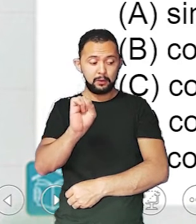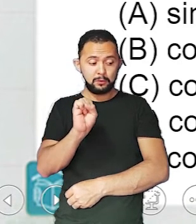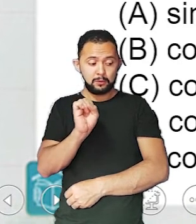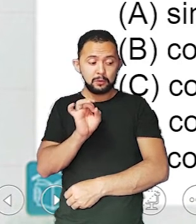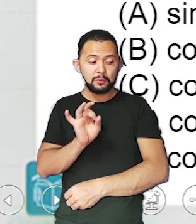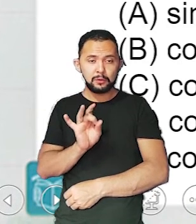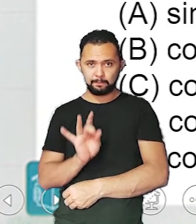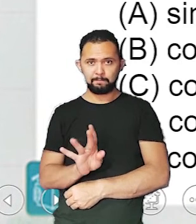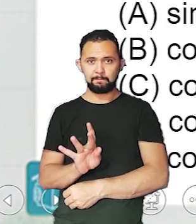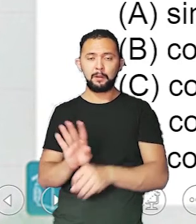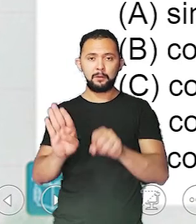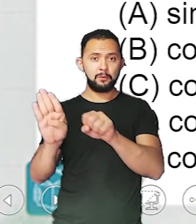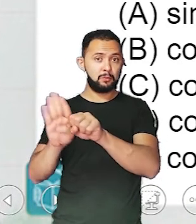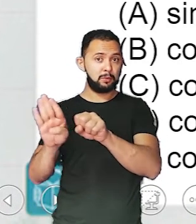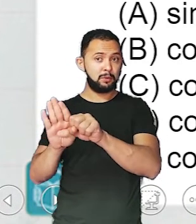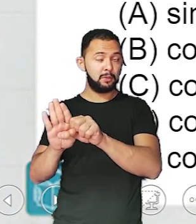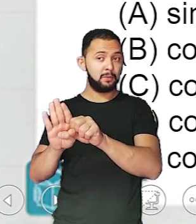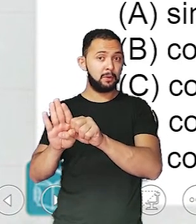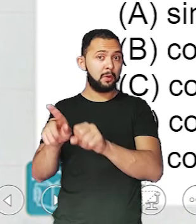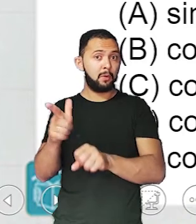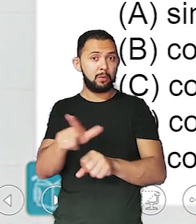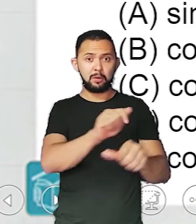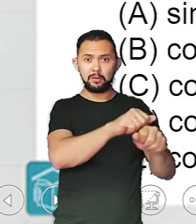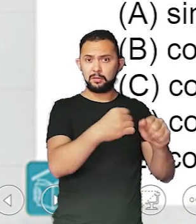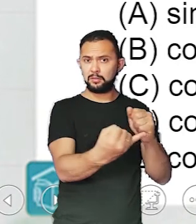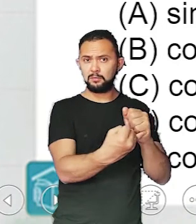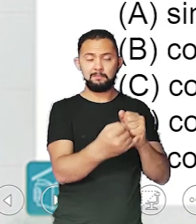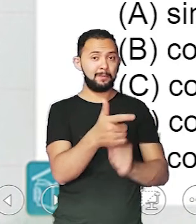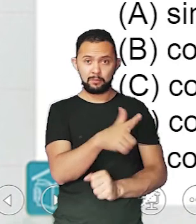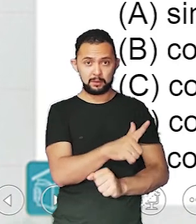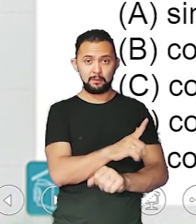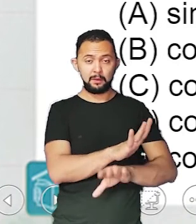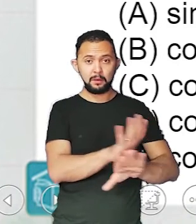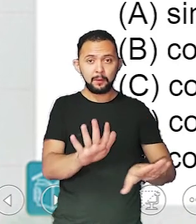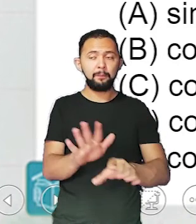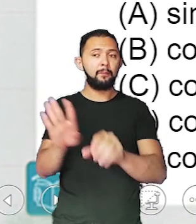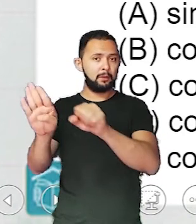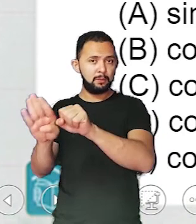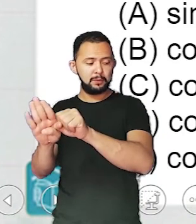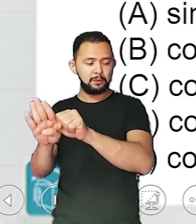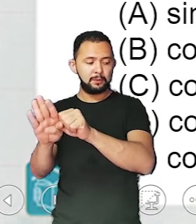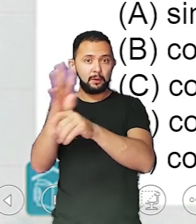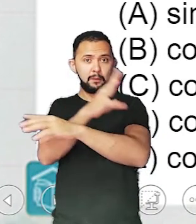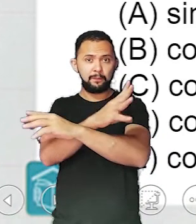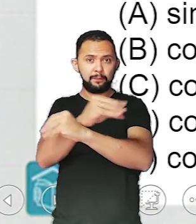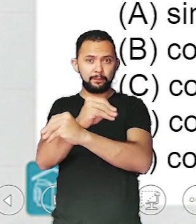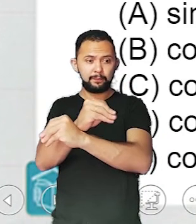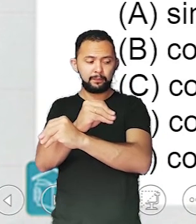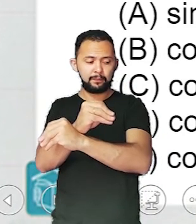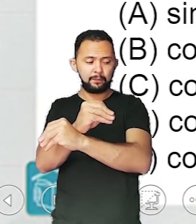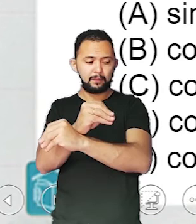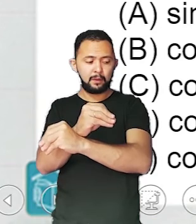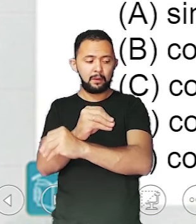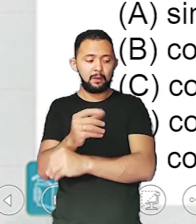ó. Ele não traz nada de adjetivo. Então, conjunção integrante. E aqui nós temos a sobremesa é pêssego com